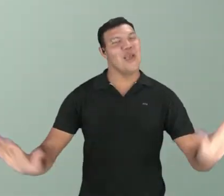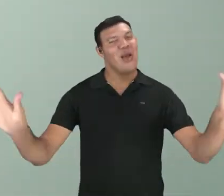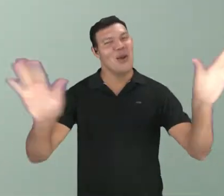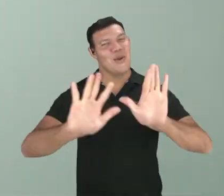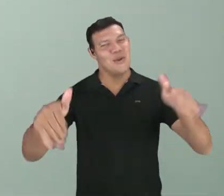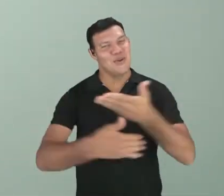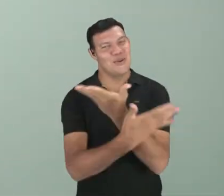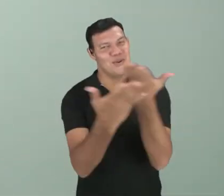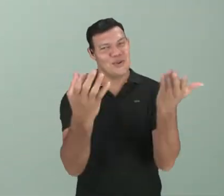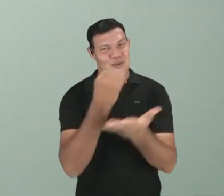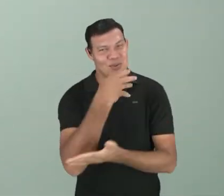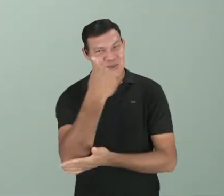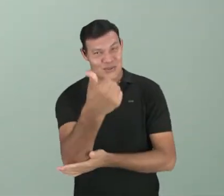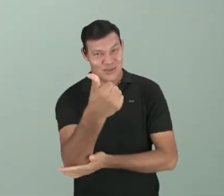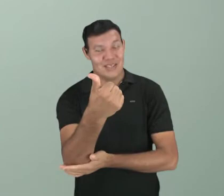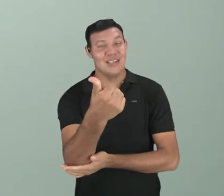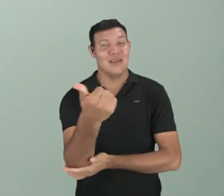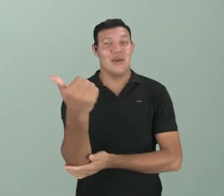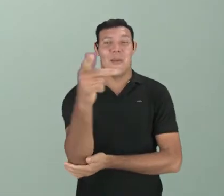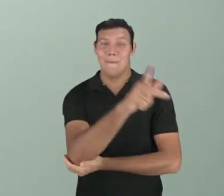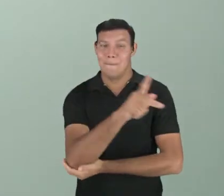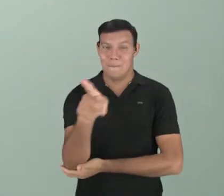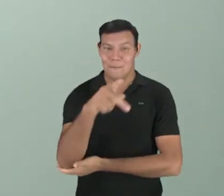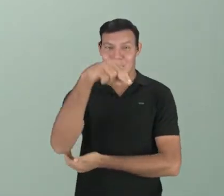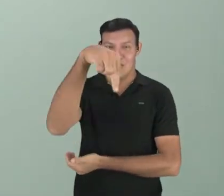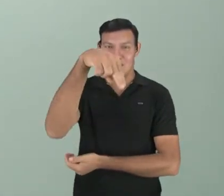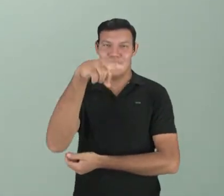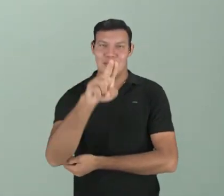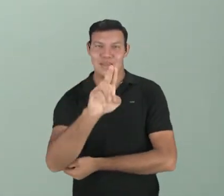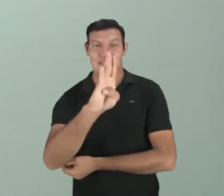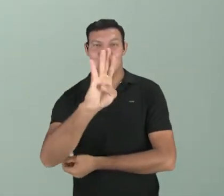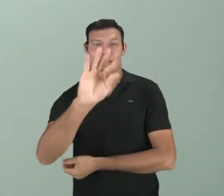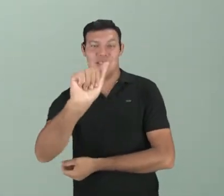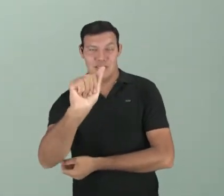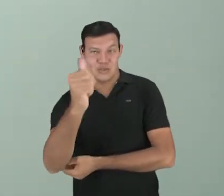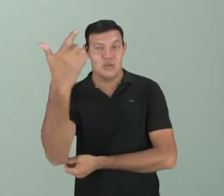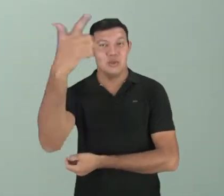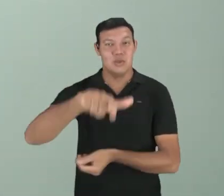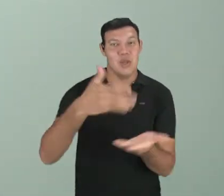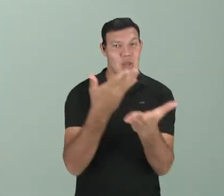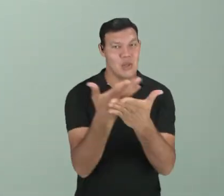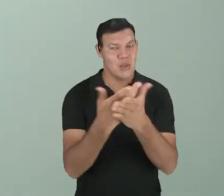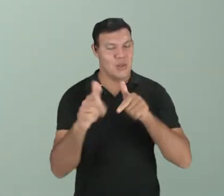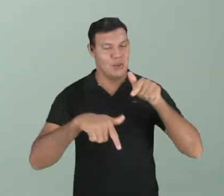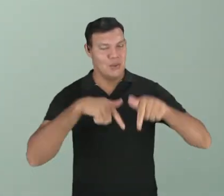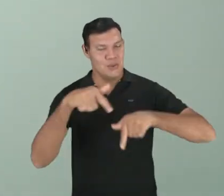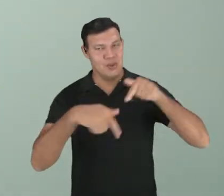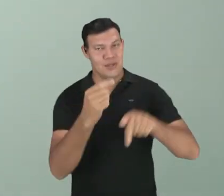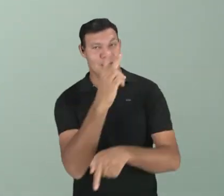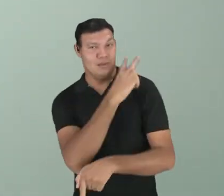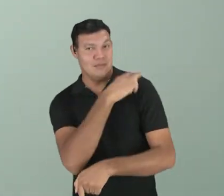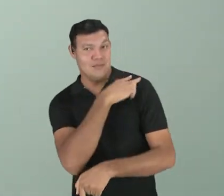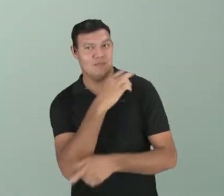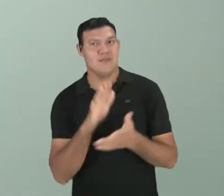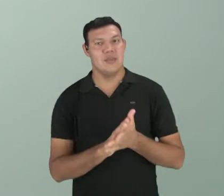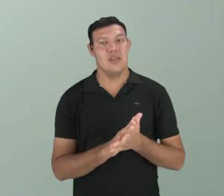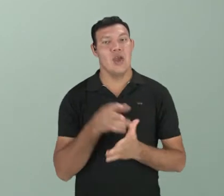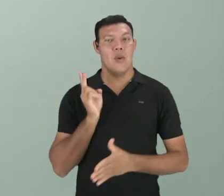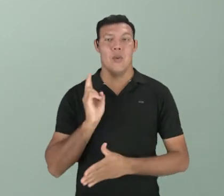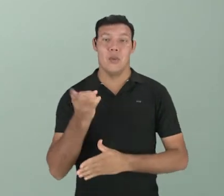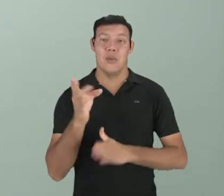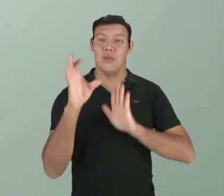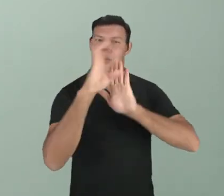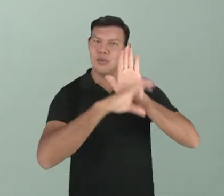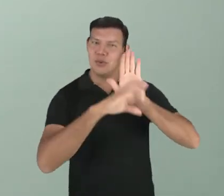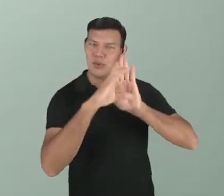Olá, pessoal, tudo bem? Sou a professora Núbia. Vamos para mais uma aula de Química da segunda série e a gente vai dar